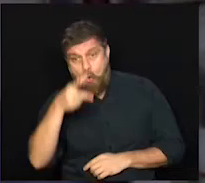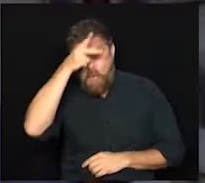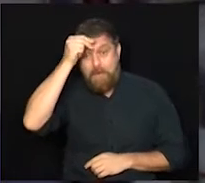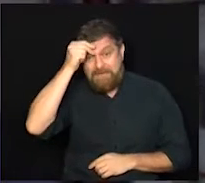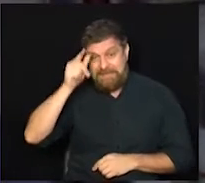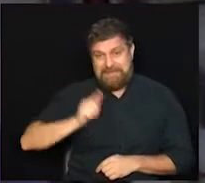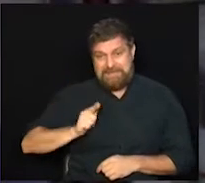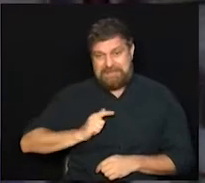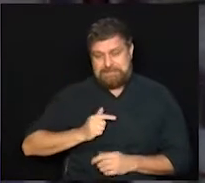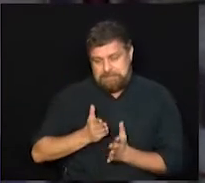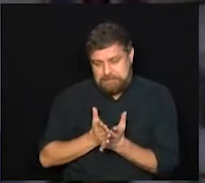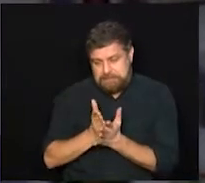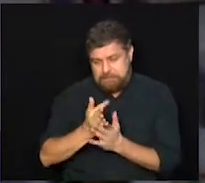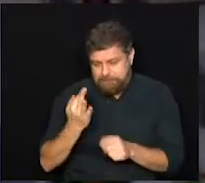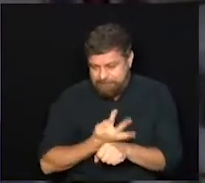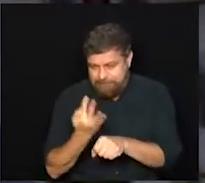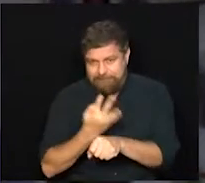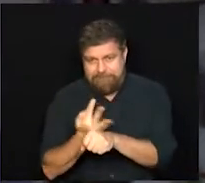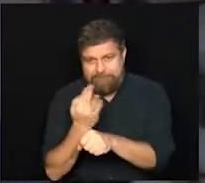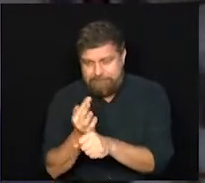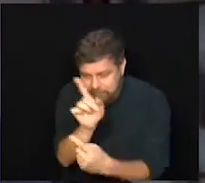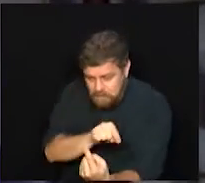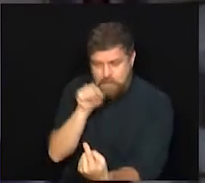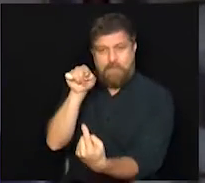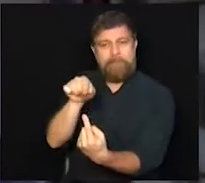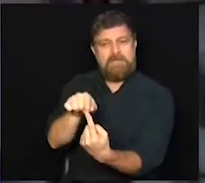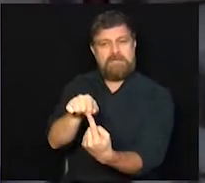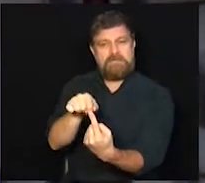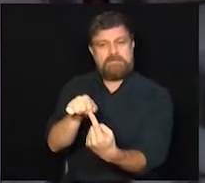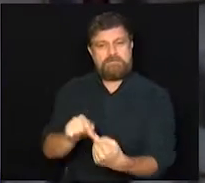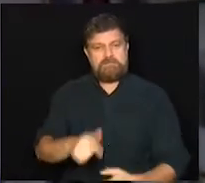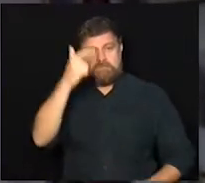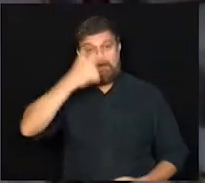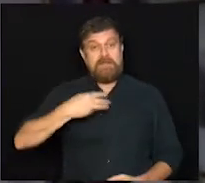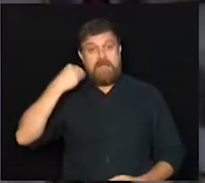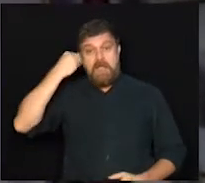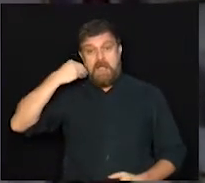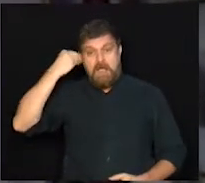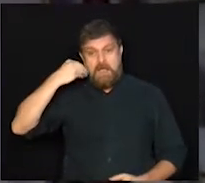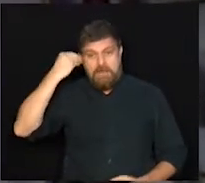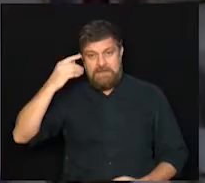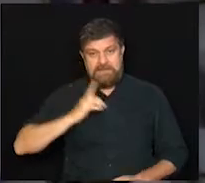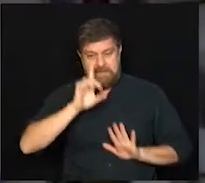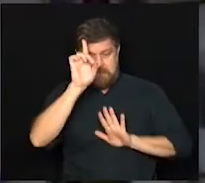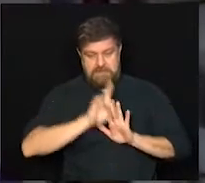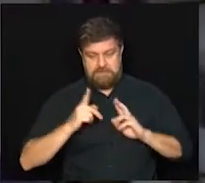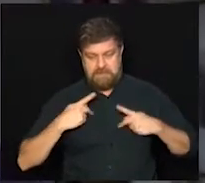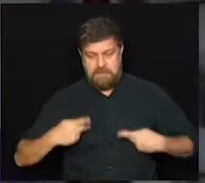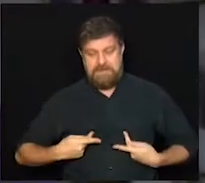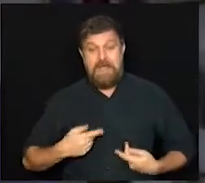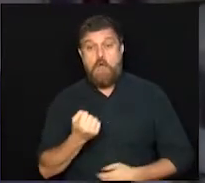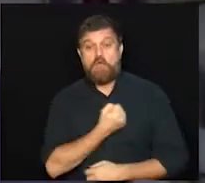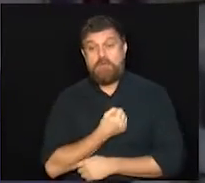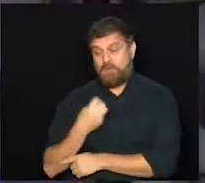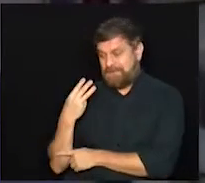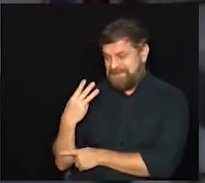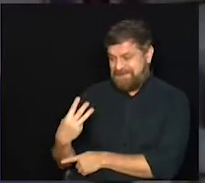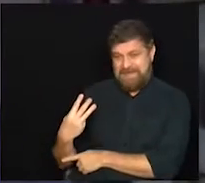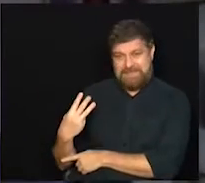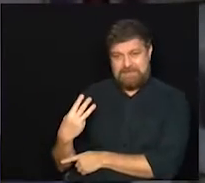trilhar e perseguir a partir daí. Então, a minha experiência foi no Programa Nacional de Direitos Humanos número 3. Foi um